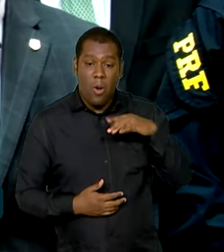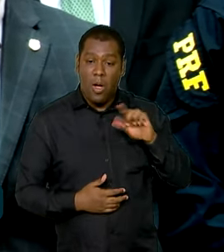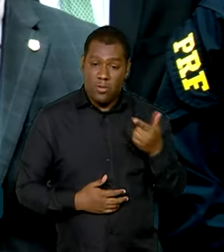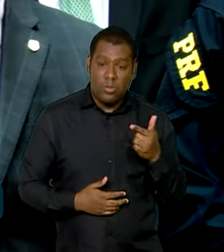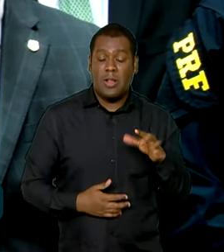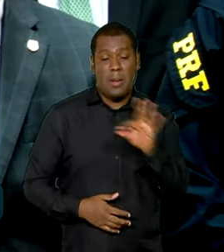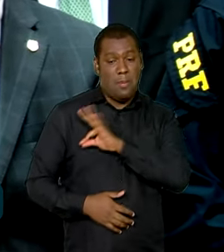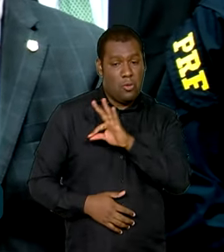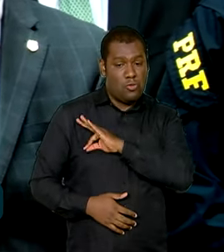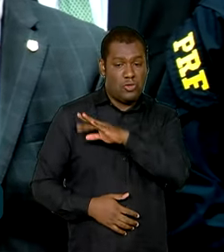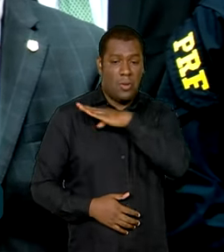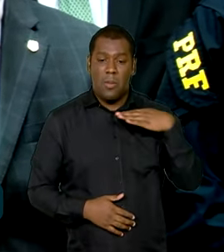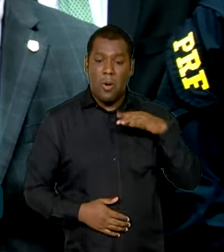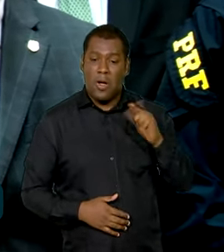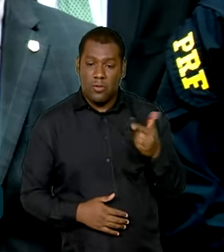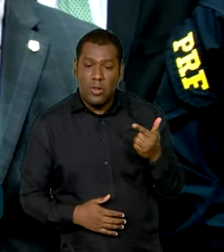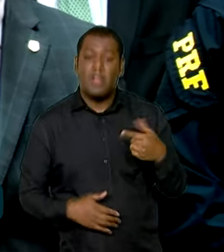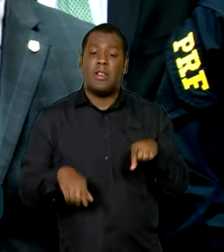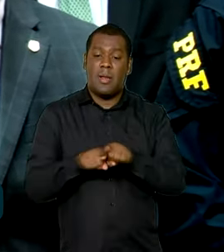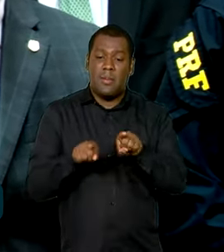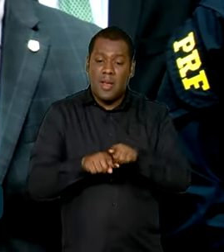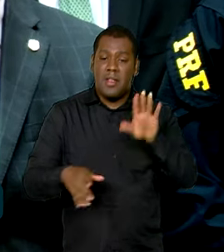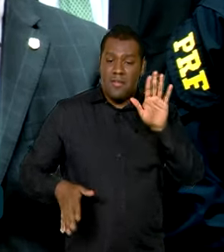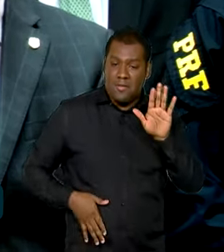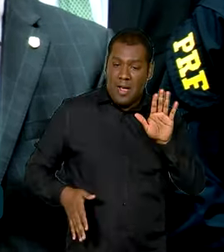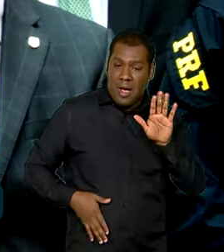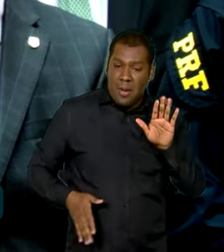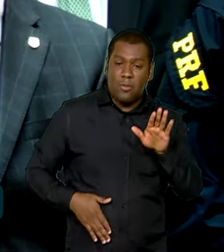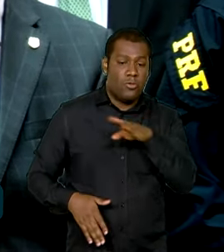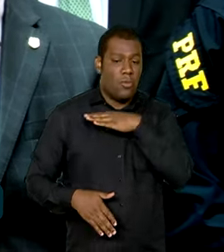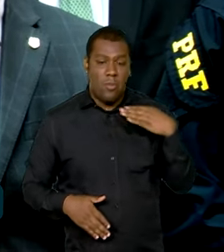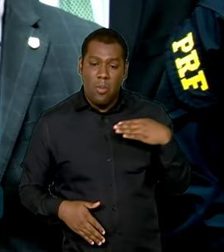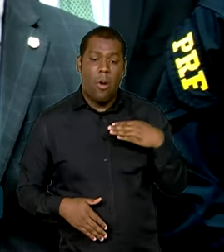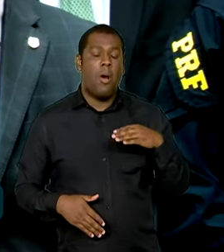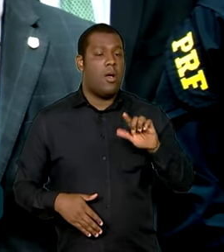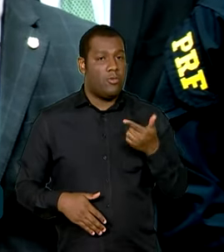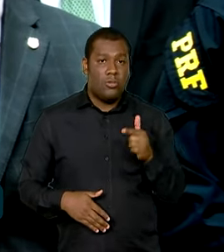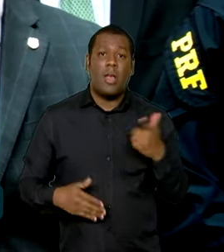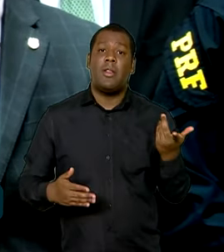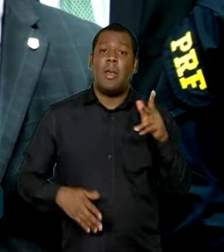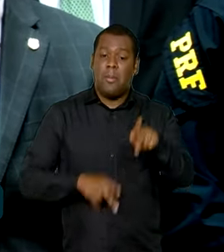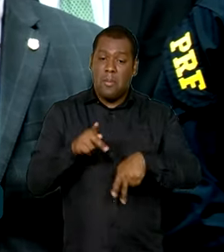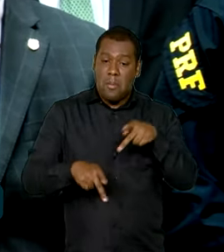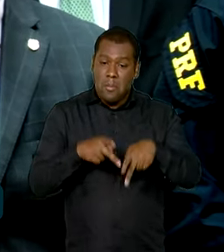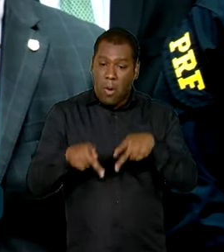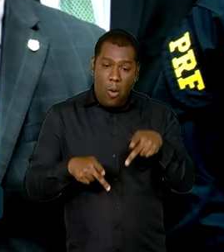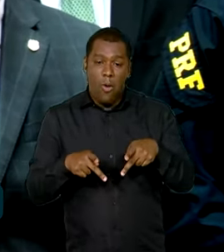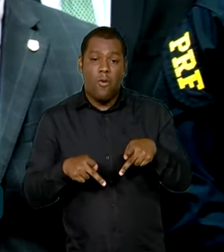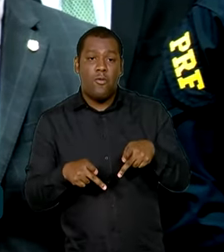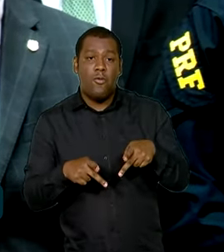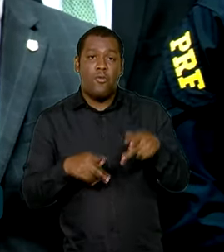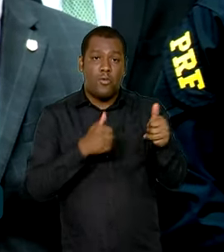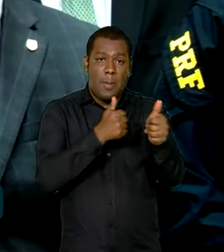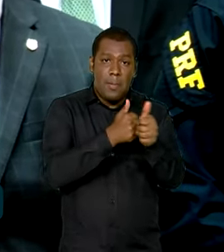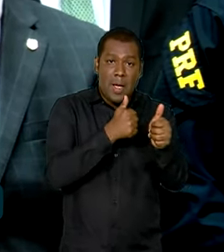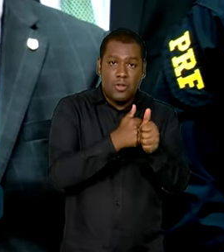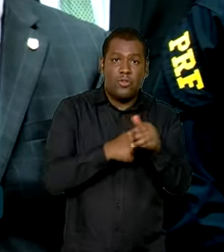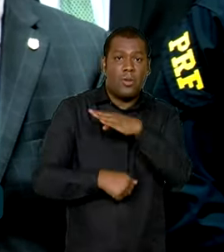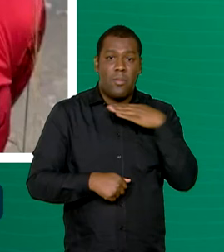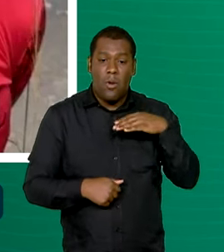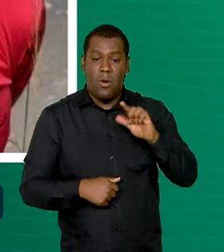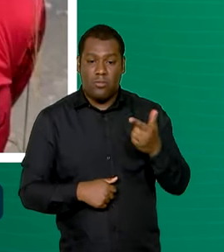polícia da parte dos criminosos ou da população em geral foi um trabalho puramente de